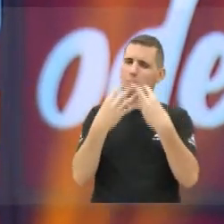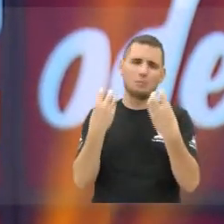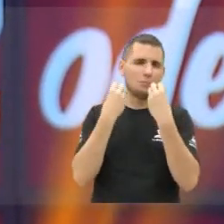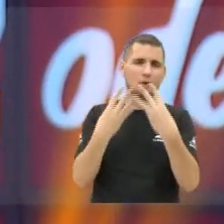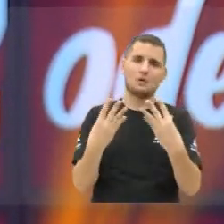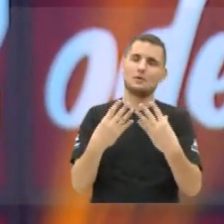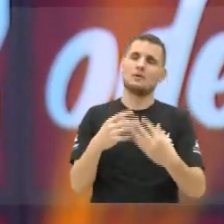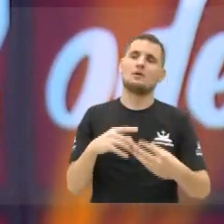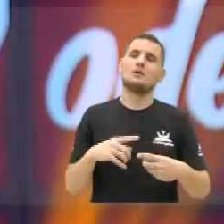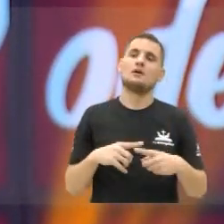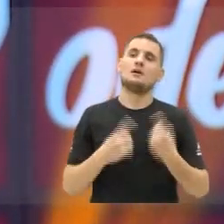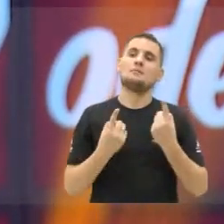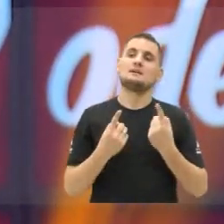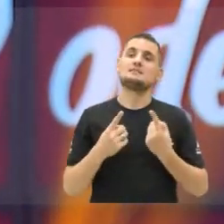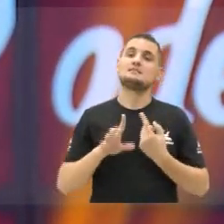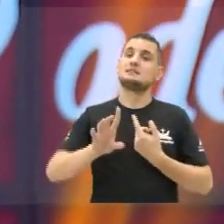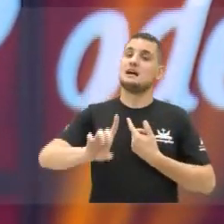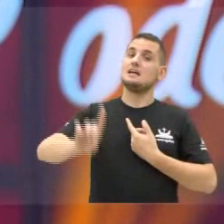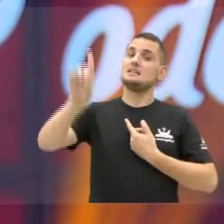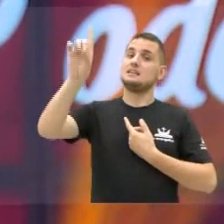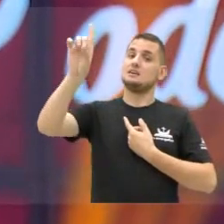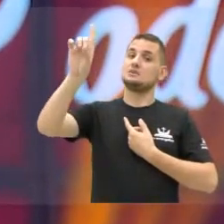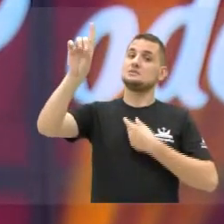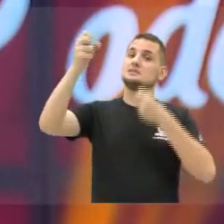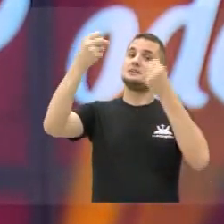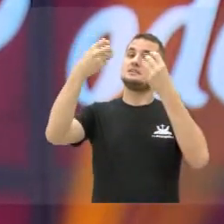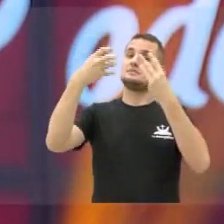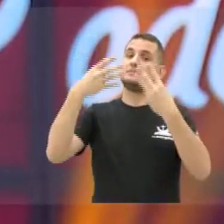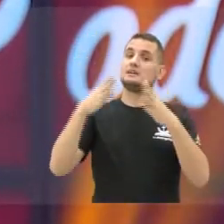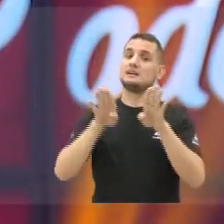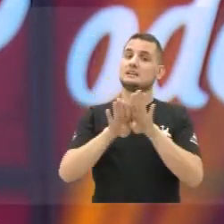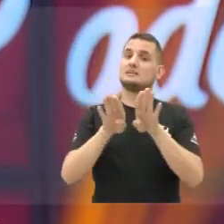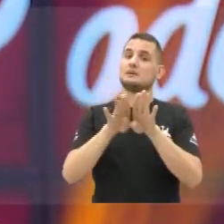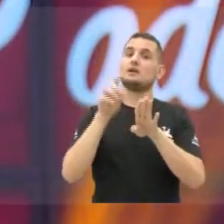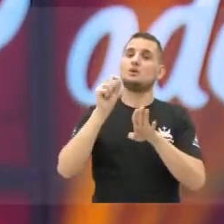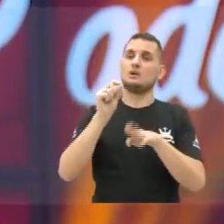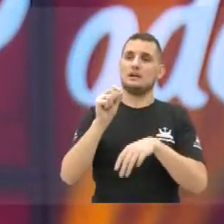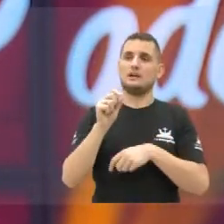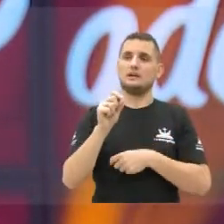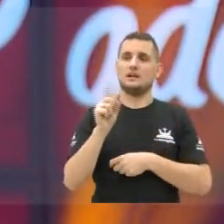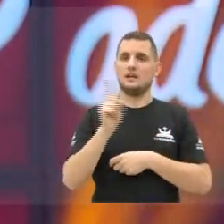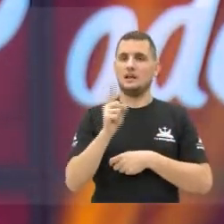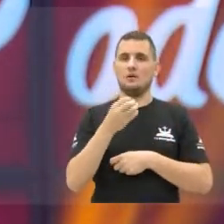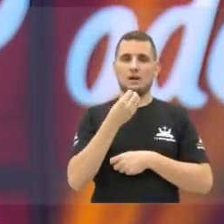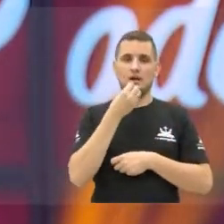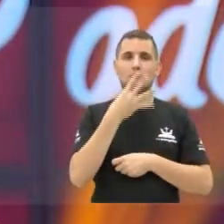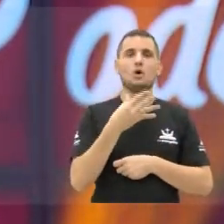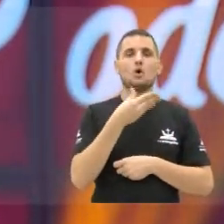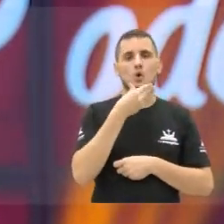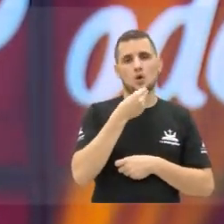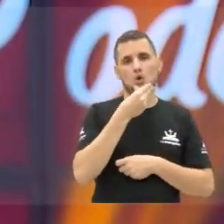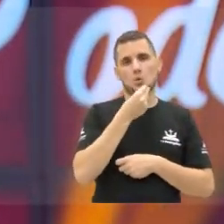Mas de repente Deus está dizendo assim: não é bom que o homem esteja só.